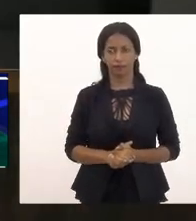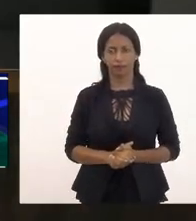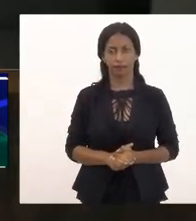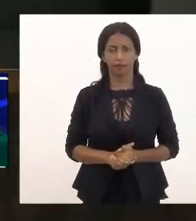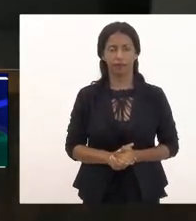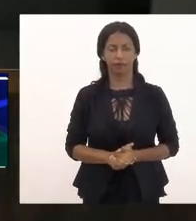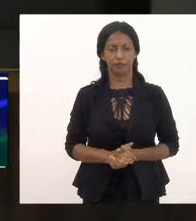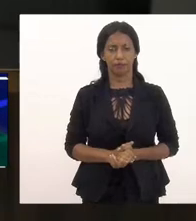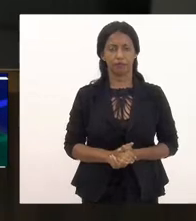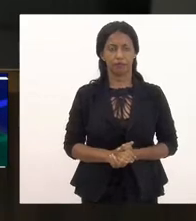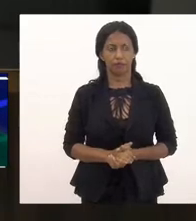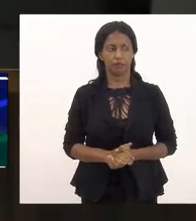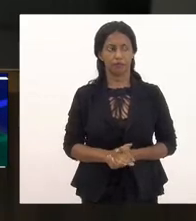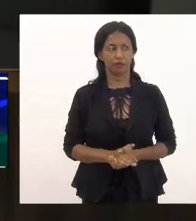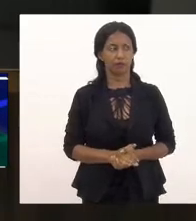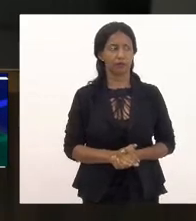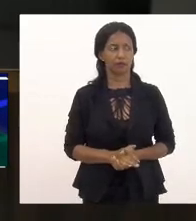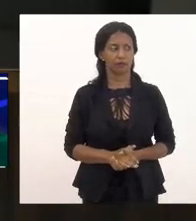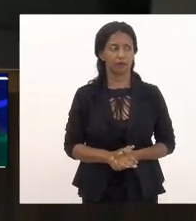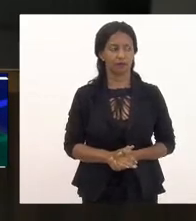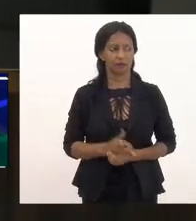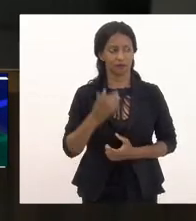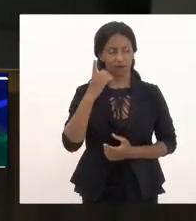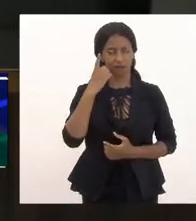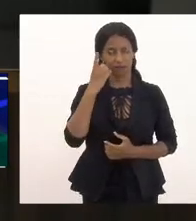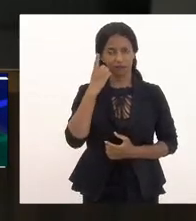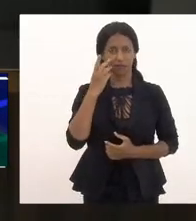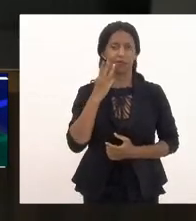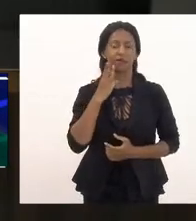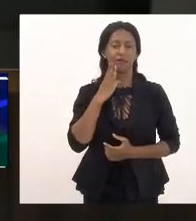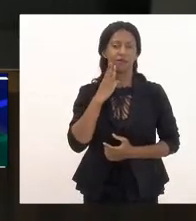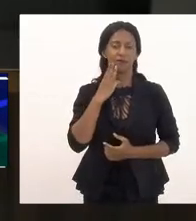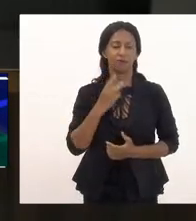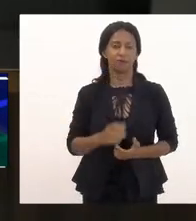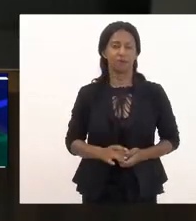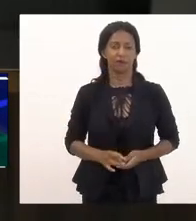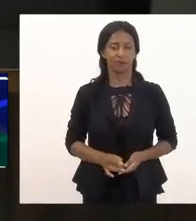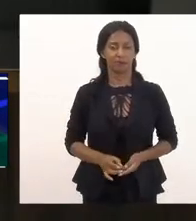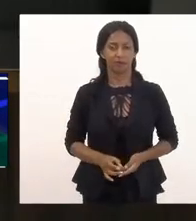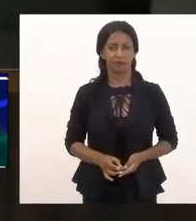Deputado Luiz Martins. Deputado Valdeque Carneiro.